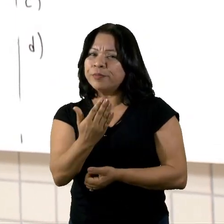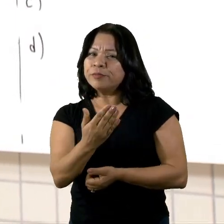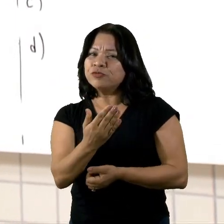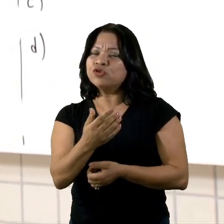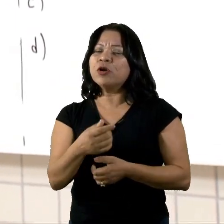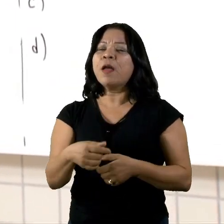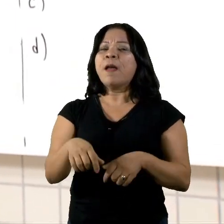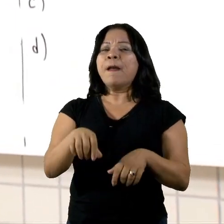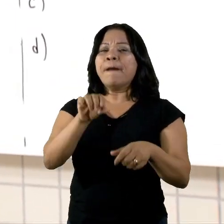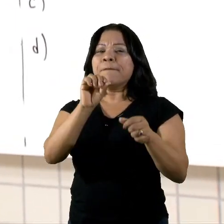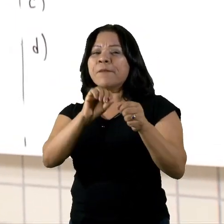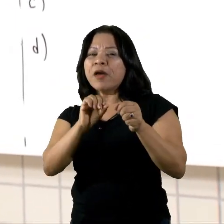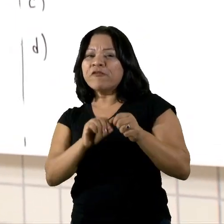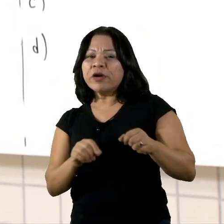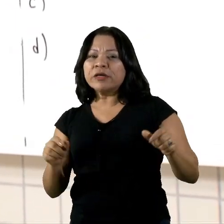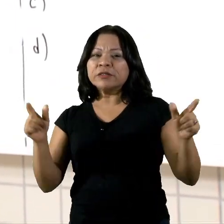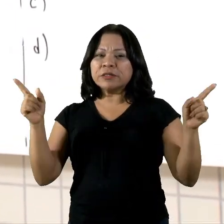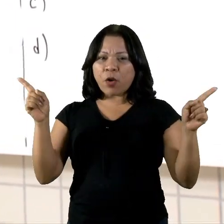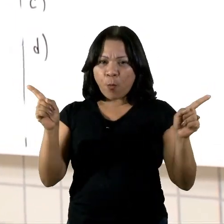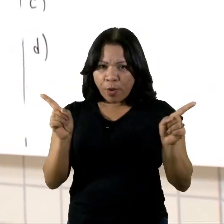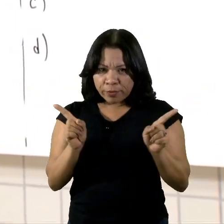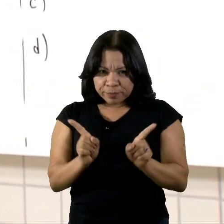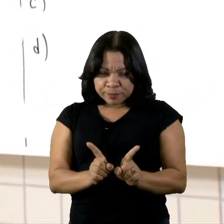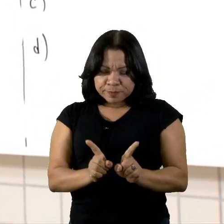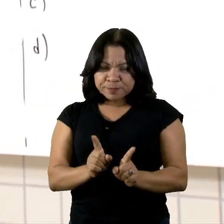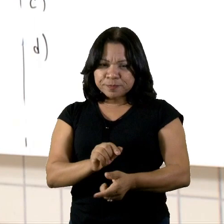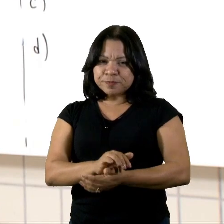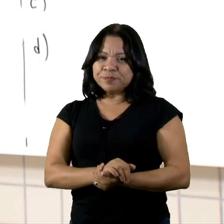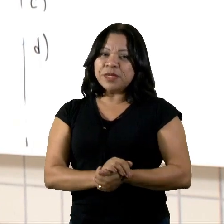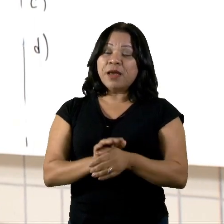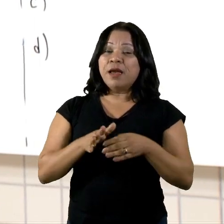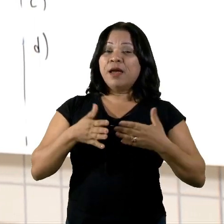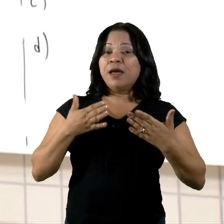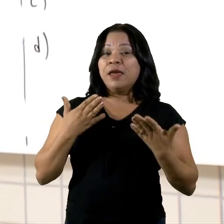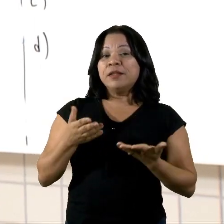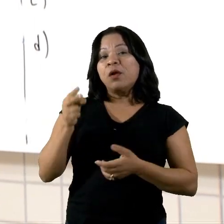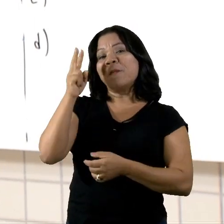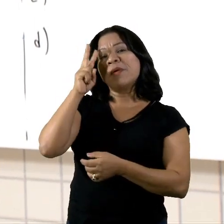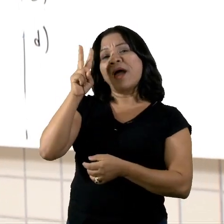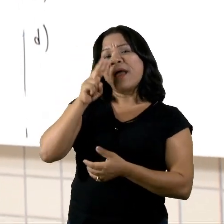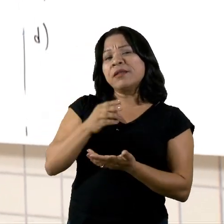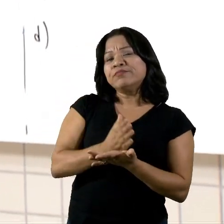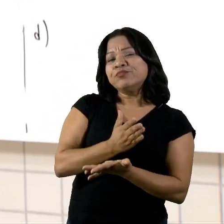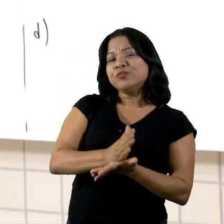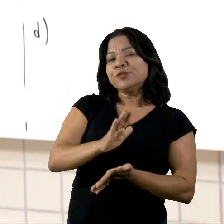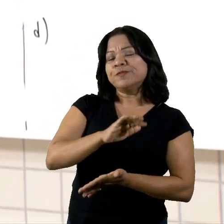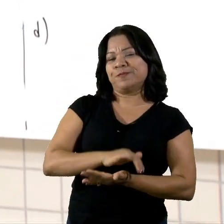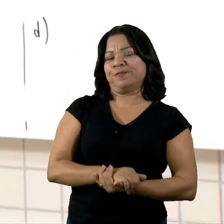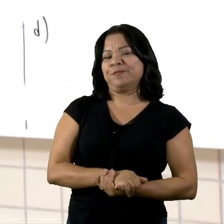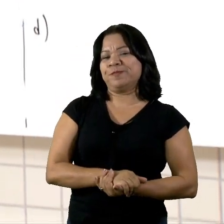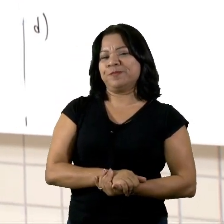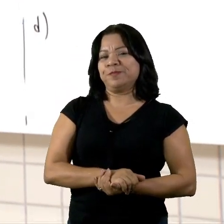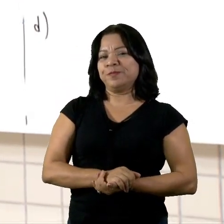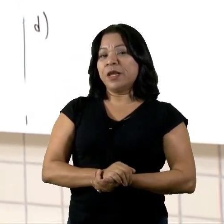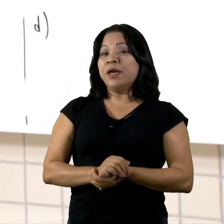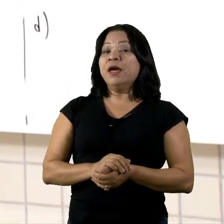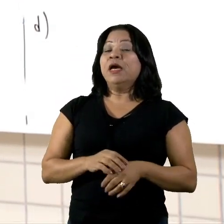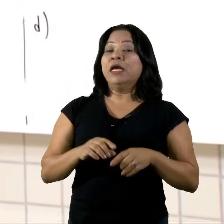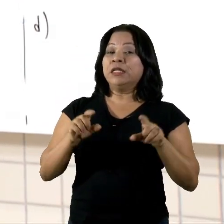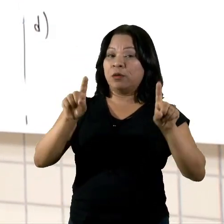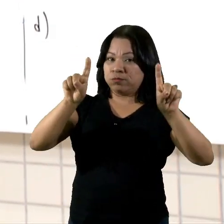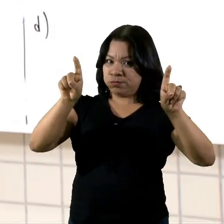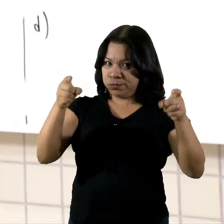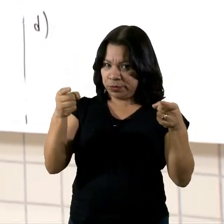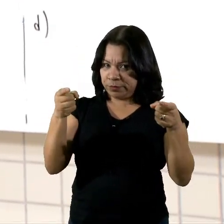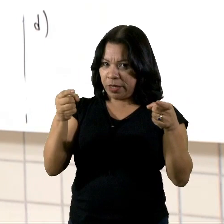simplificação dessa expressão, certo? Então, só para a gente relembrar algumas coisas, né? Nessa expressão algébrica, eu